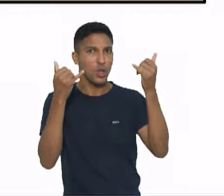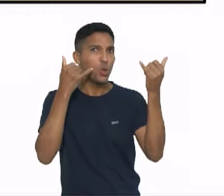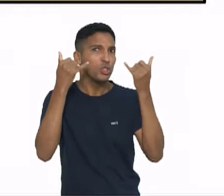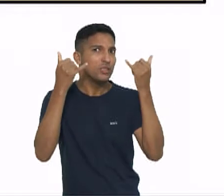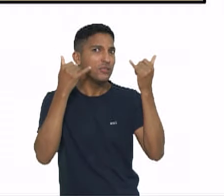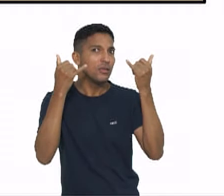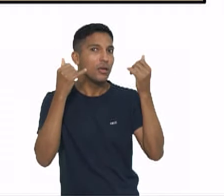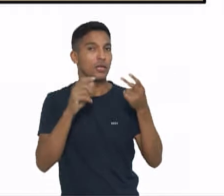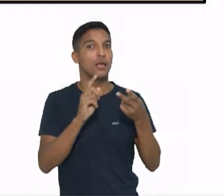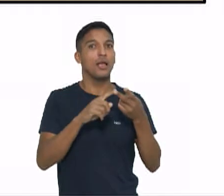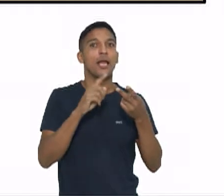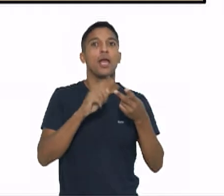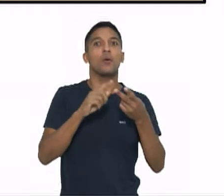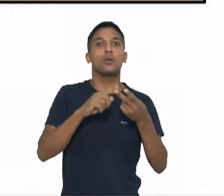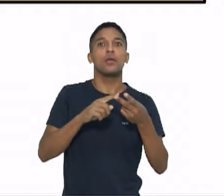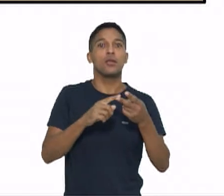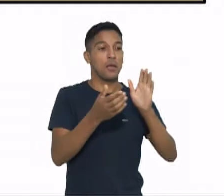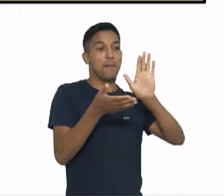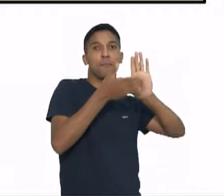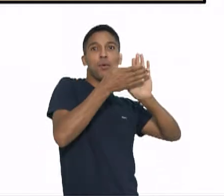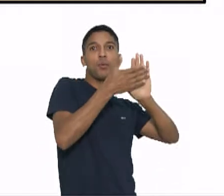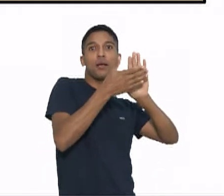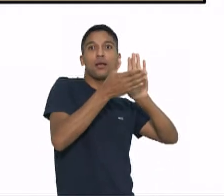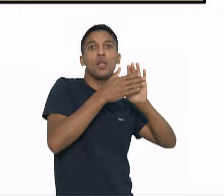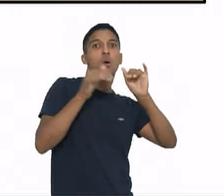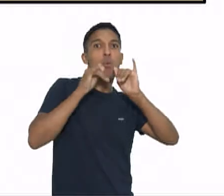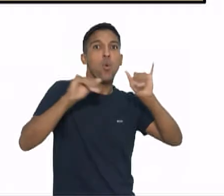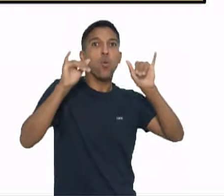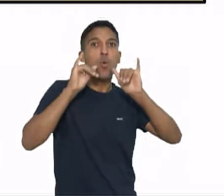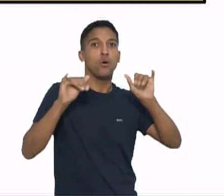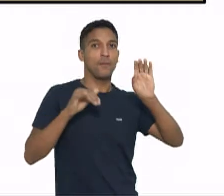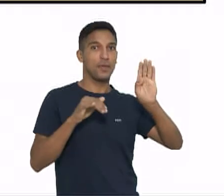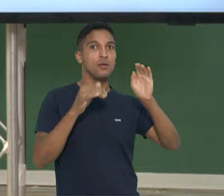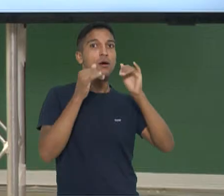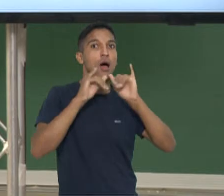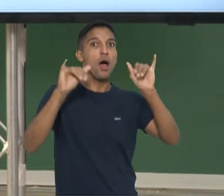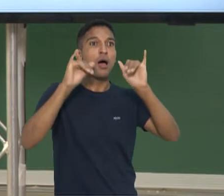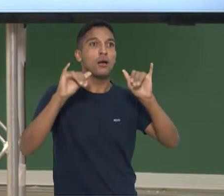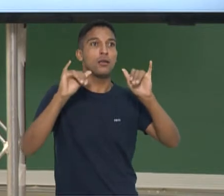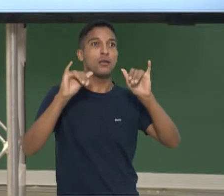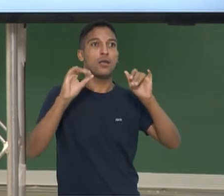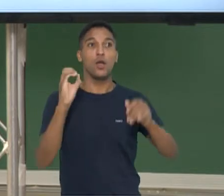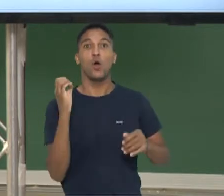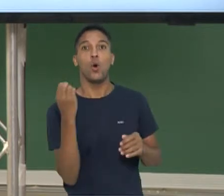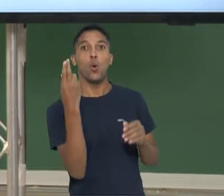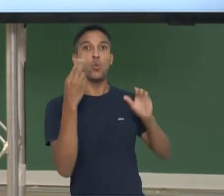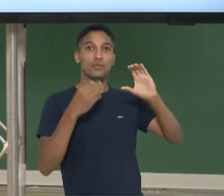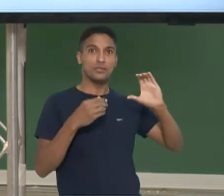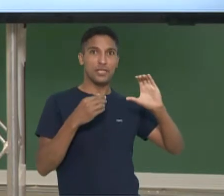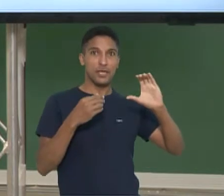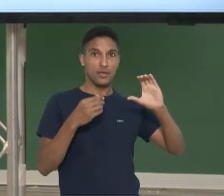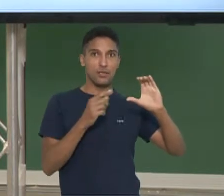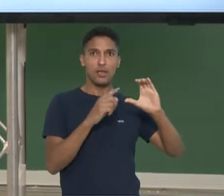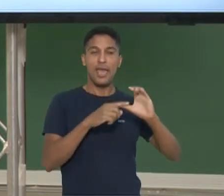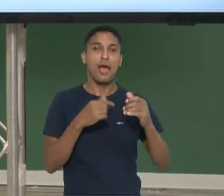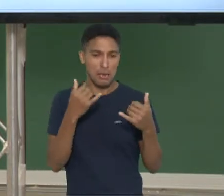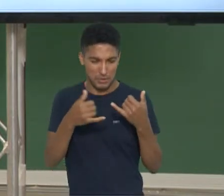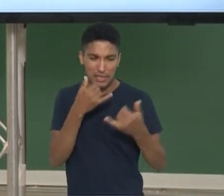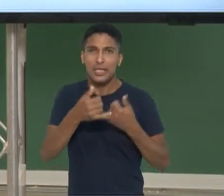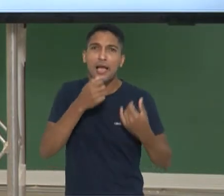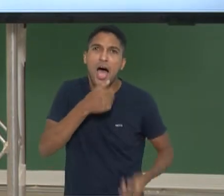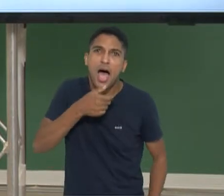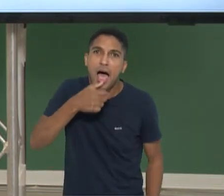publicitário? Será que é um chiste? Um chiste é uma brincadeira, uma piada? Eu creio que não. Eu creio que o